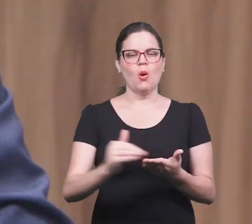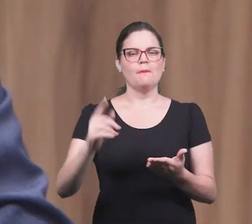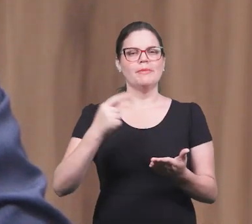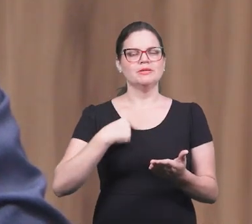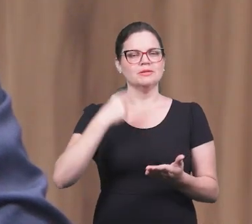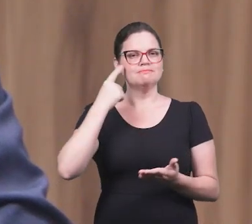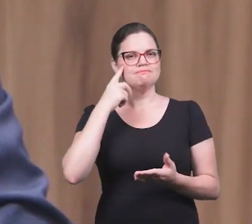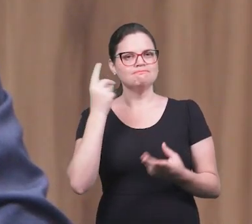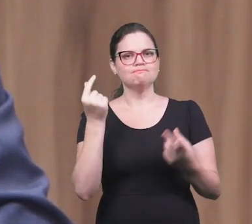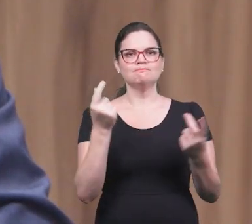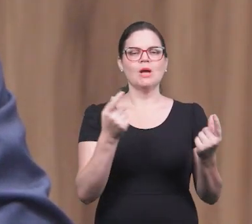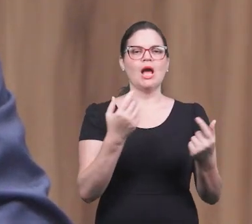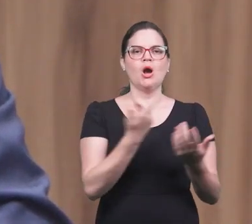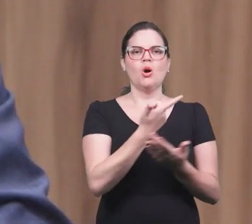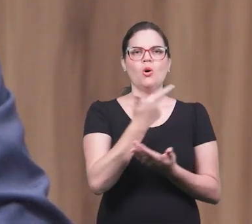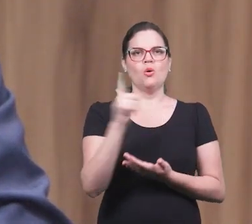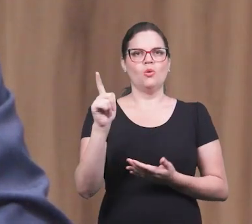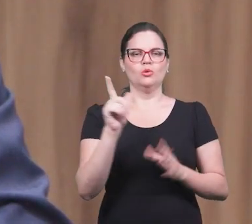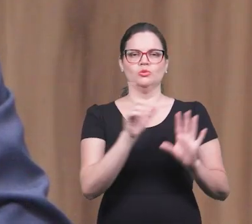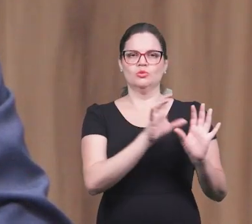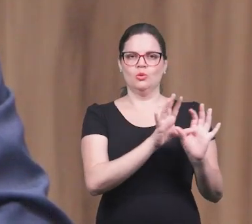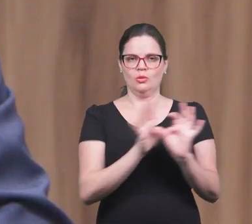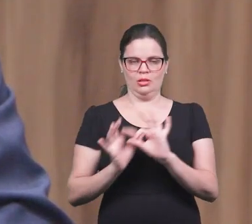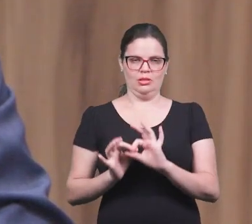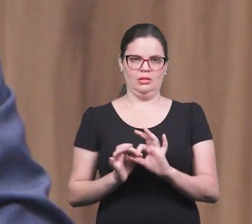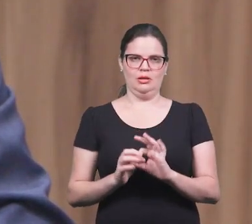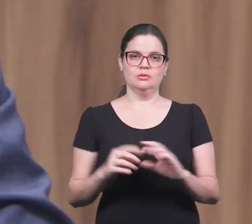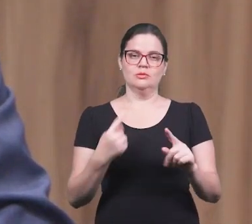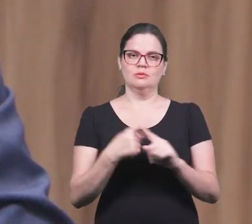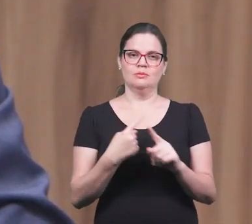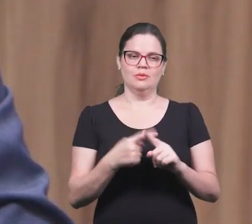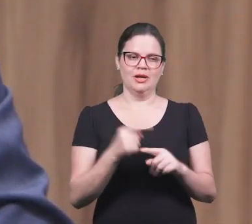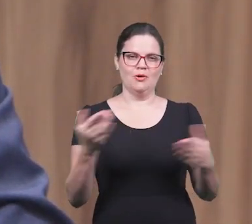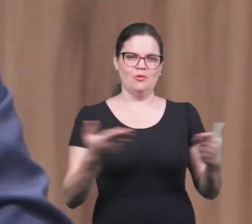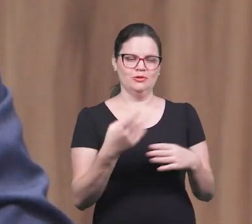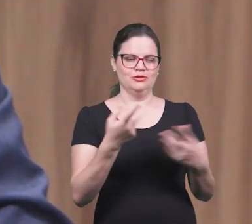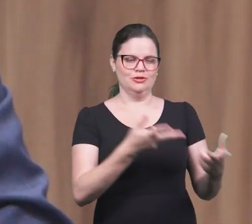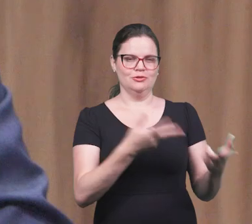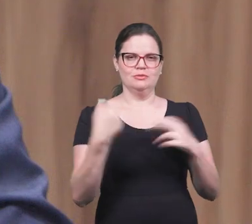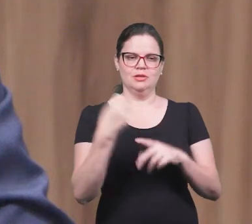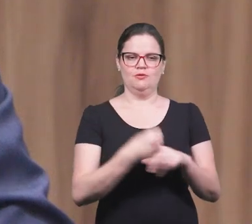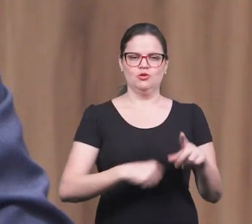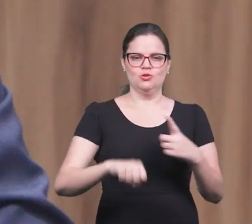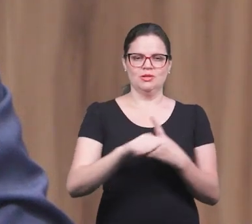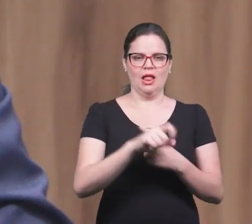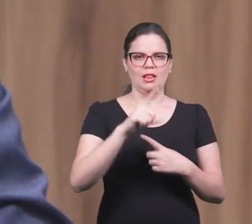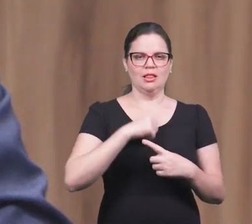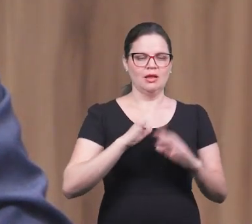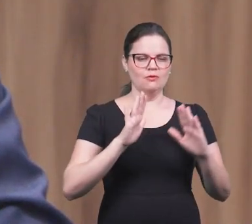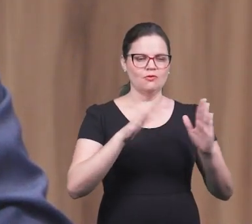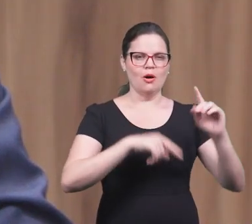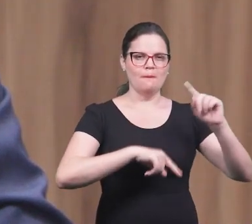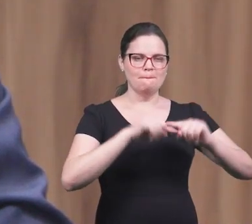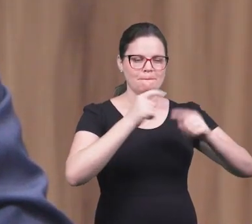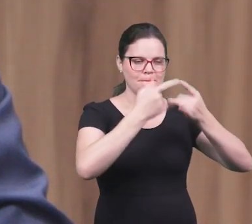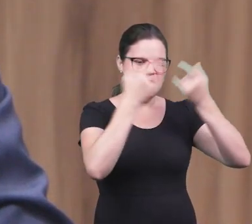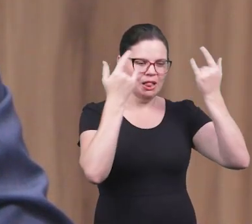pessoas precisam ter a que se apegar. Nós, entretanto, como experiência de